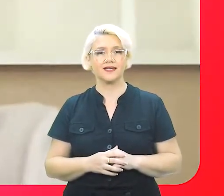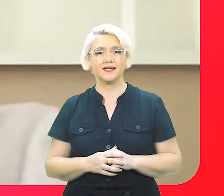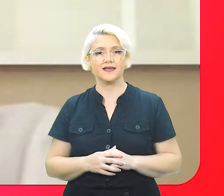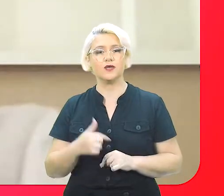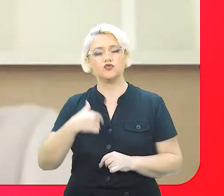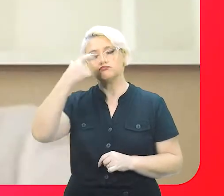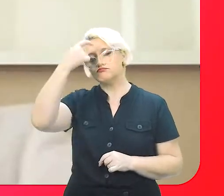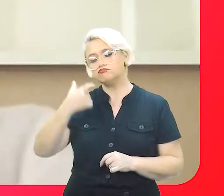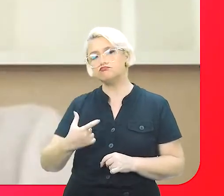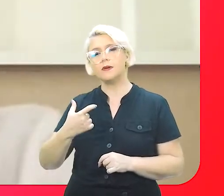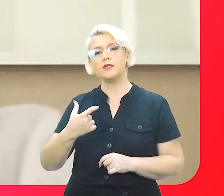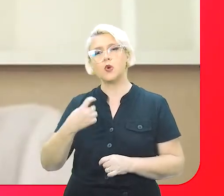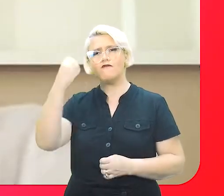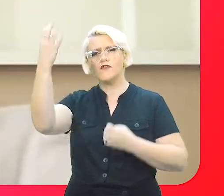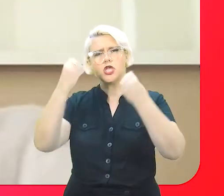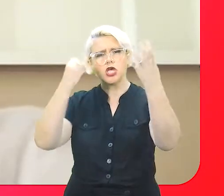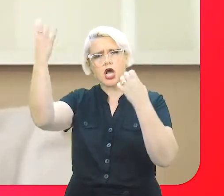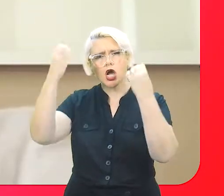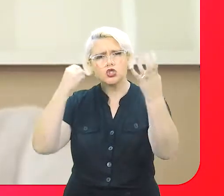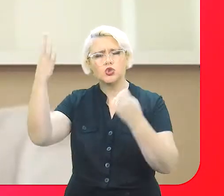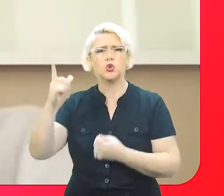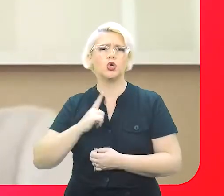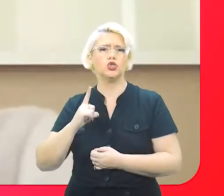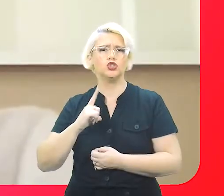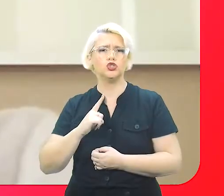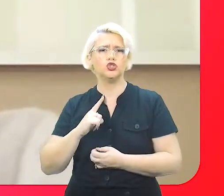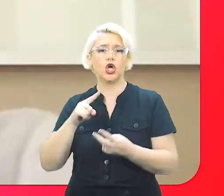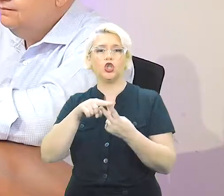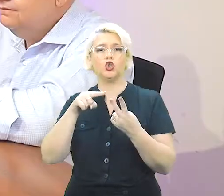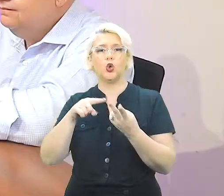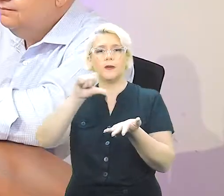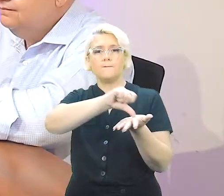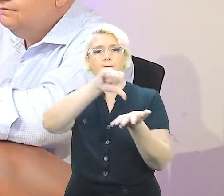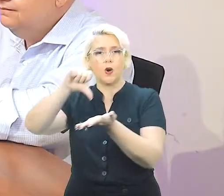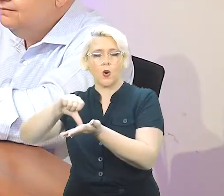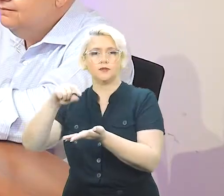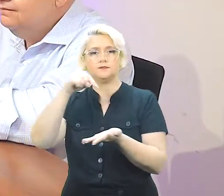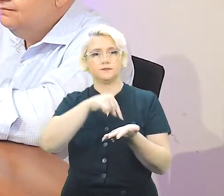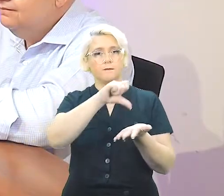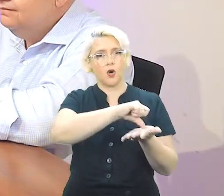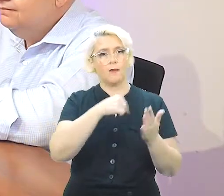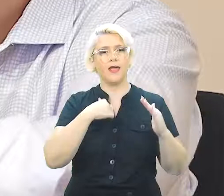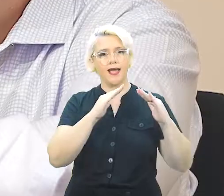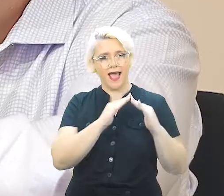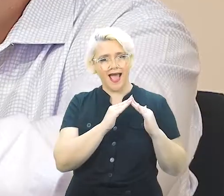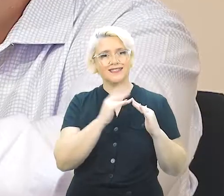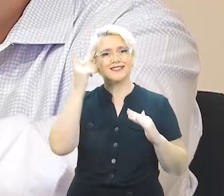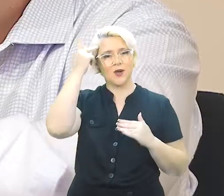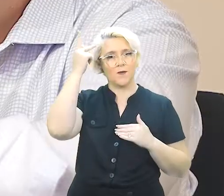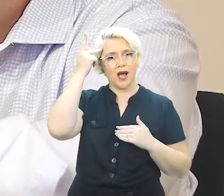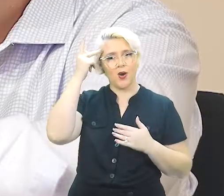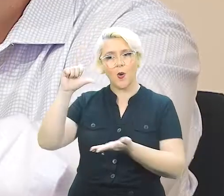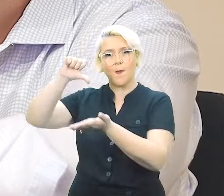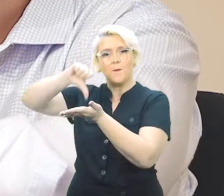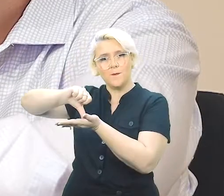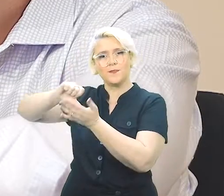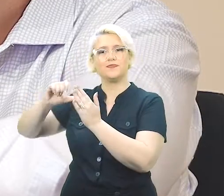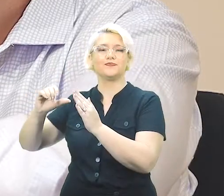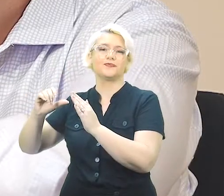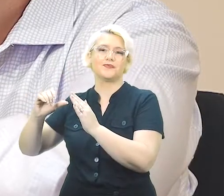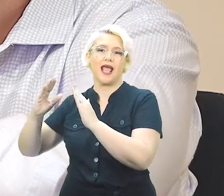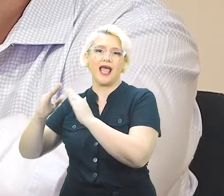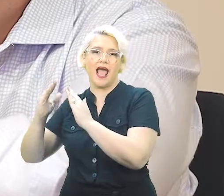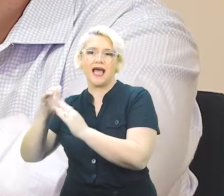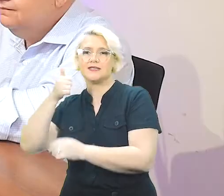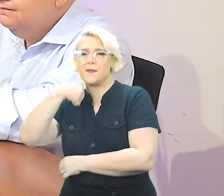fui uma pessoa que viajei bastante. Eu tinha 2 polos. O polo da minha casa em São Paulo e o polo da